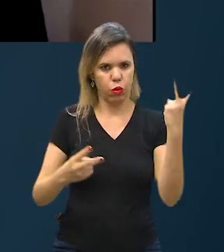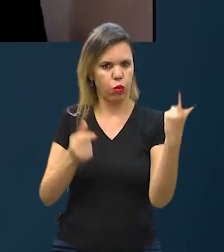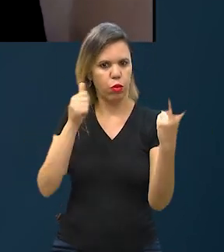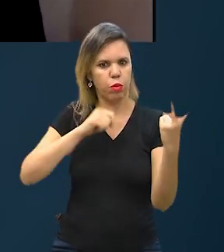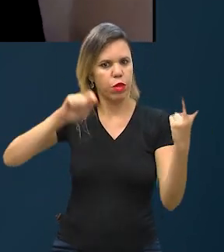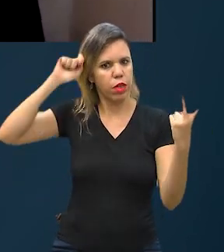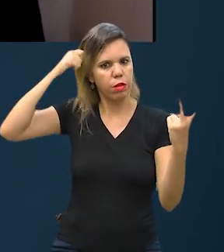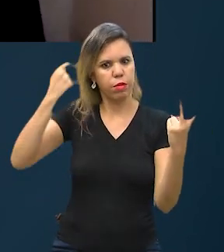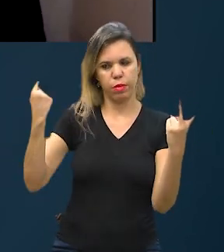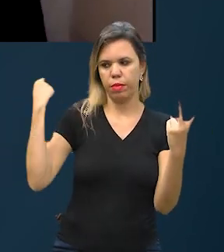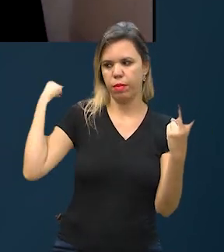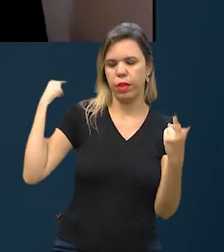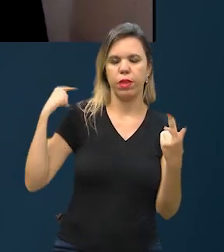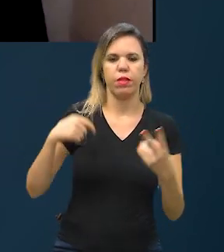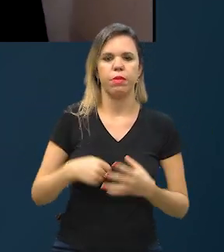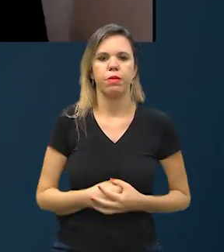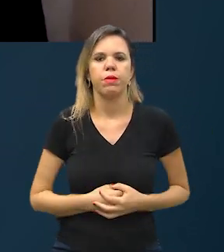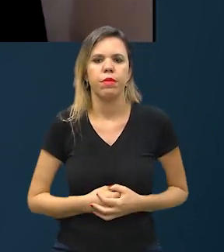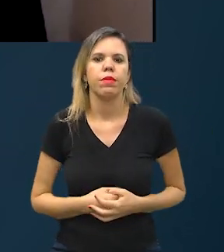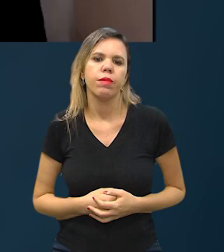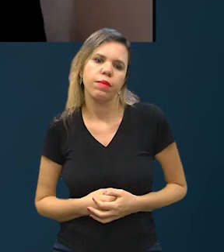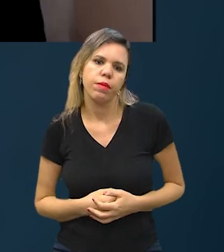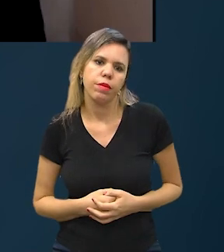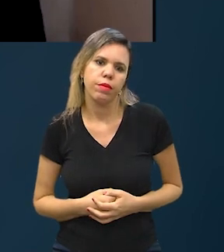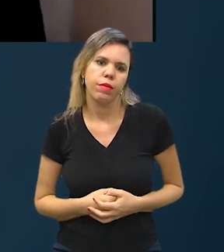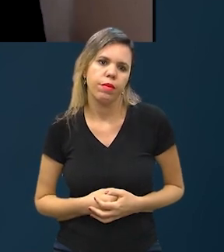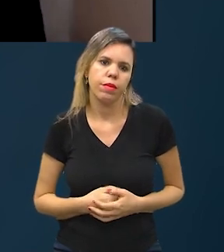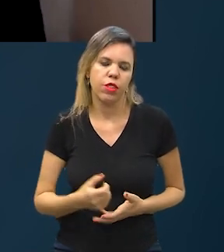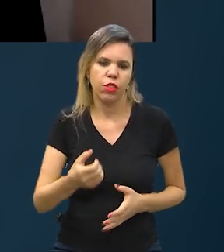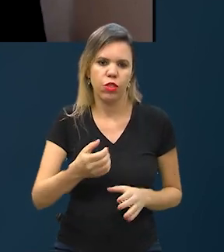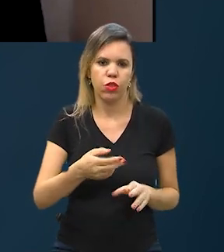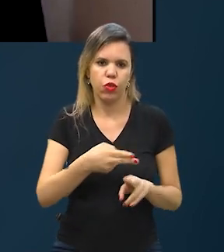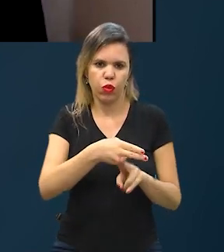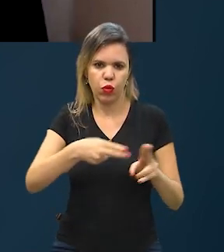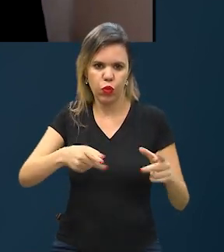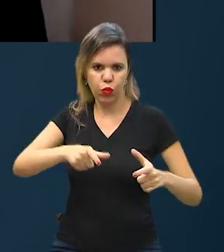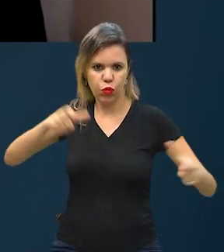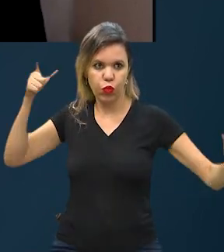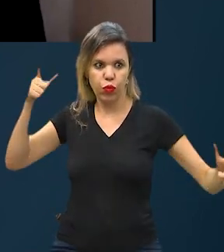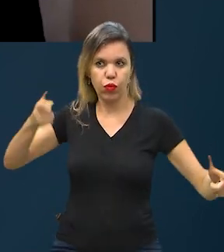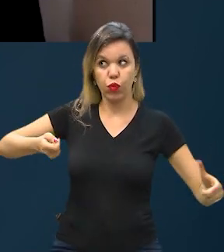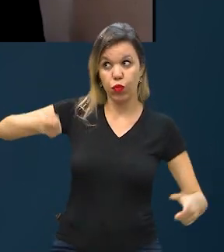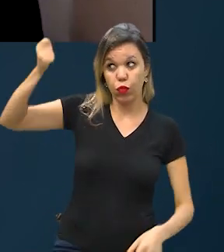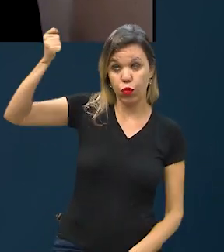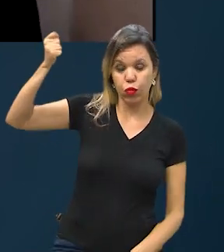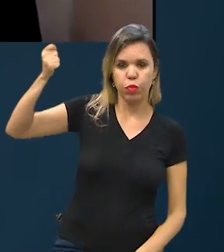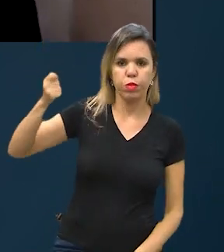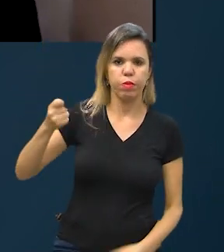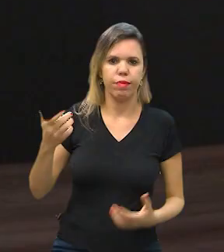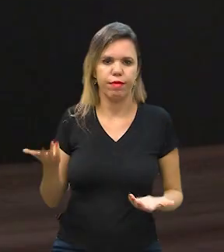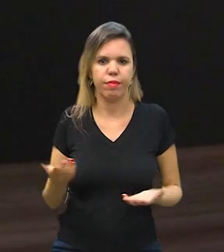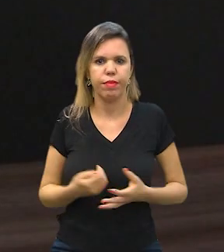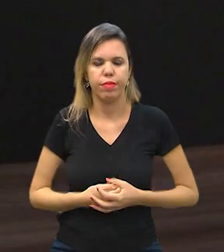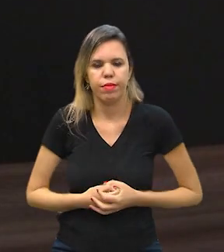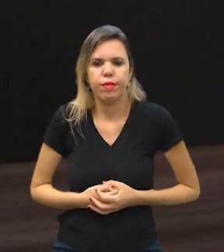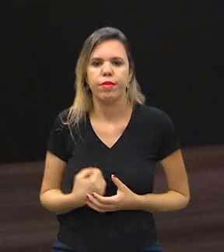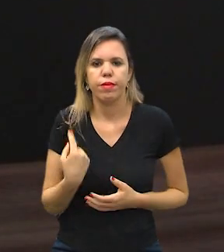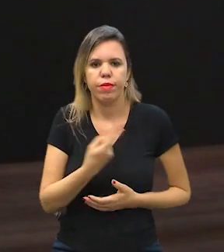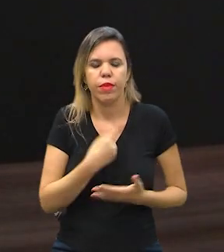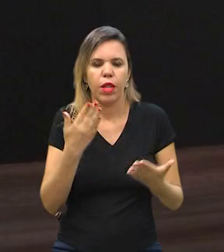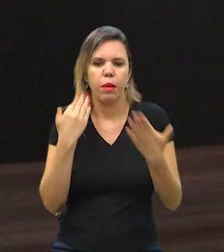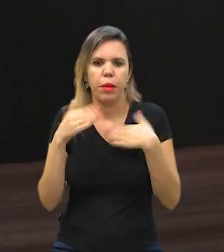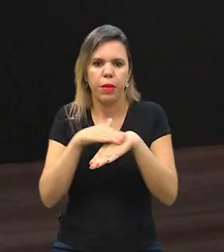mulheres pretas e com um facão assim na mão para cima, e é isso. O